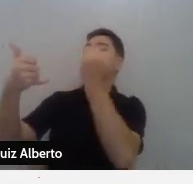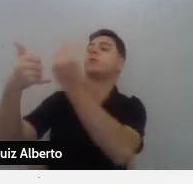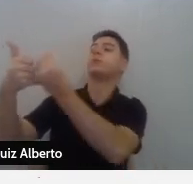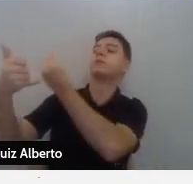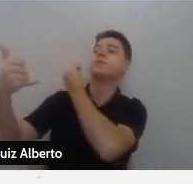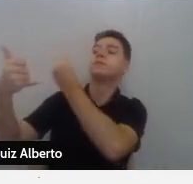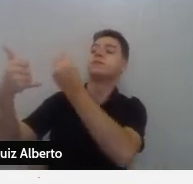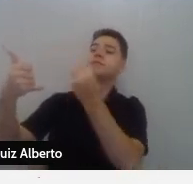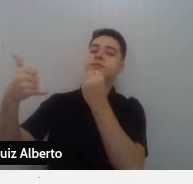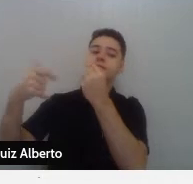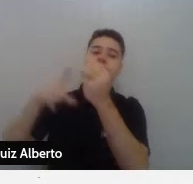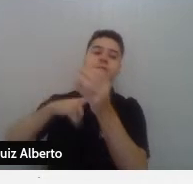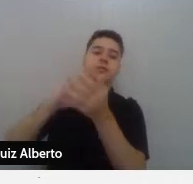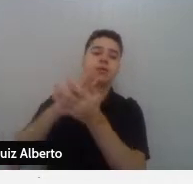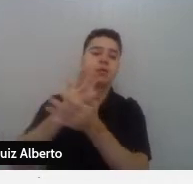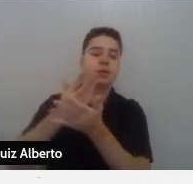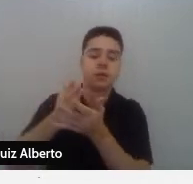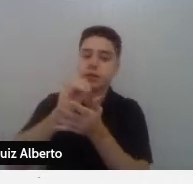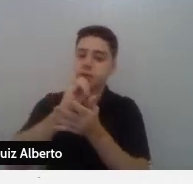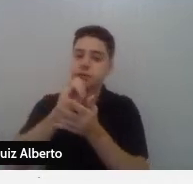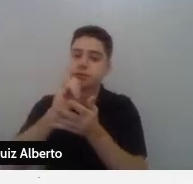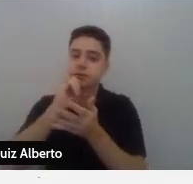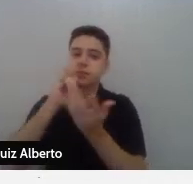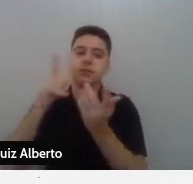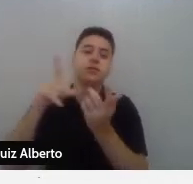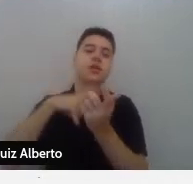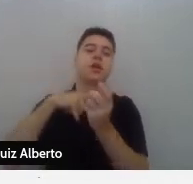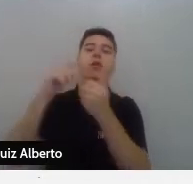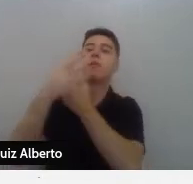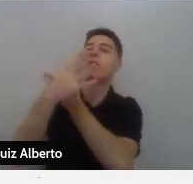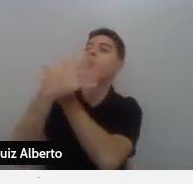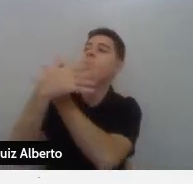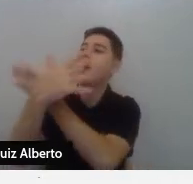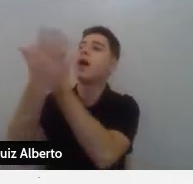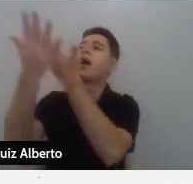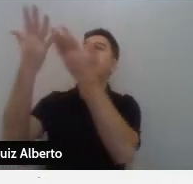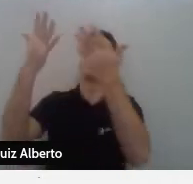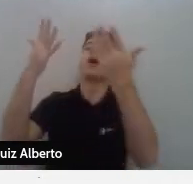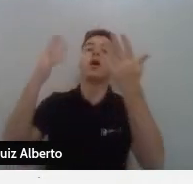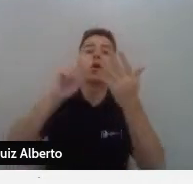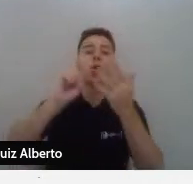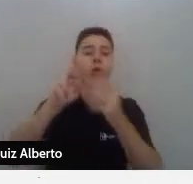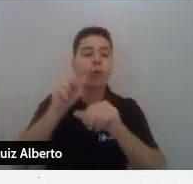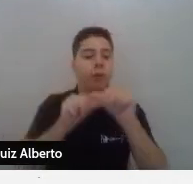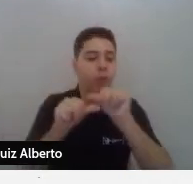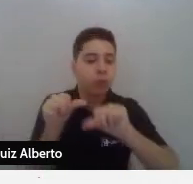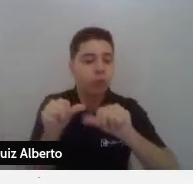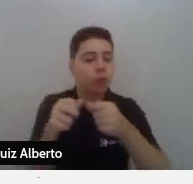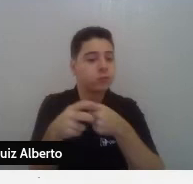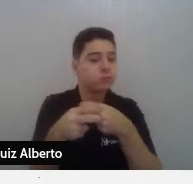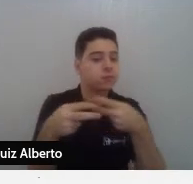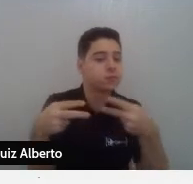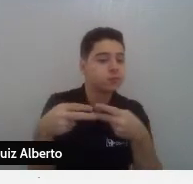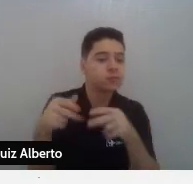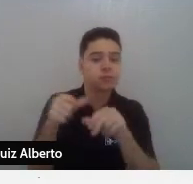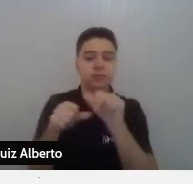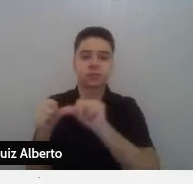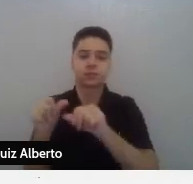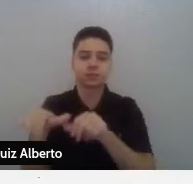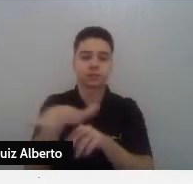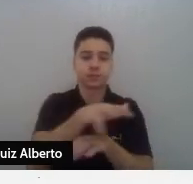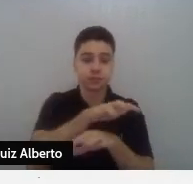tem alguns filtros que tem uma borboletinha, ou modifica alguma coisa, modifica o